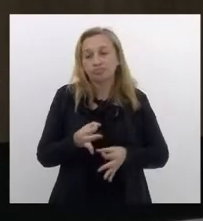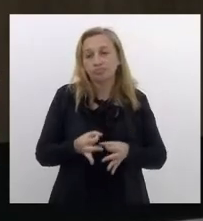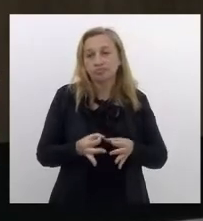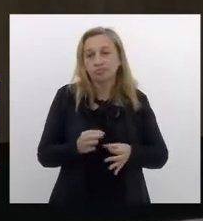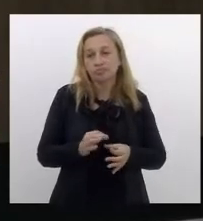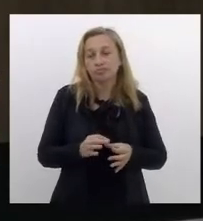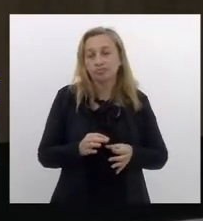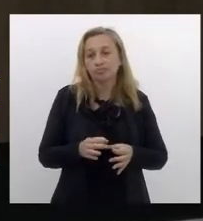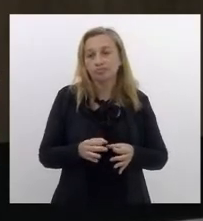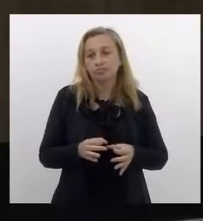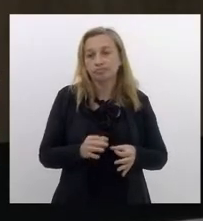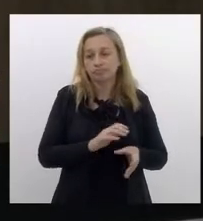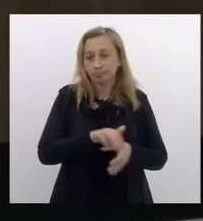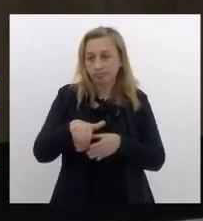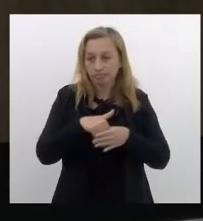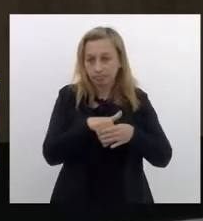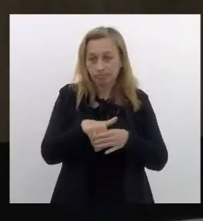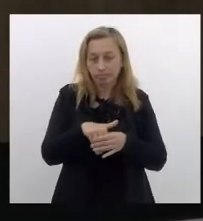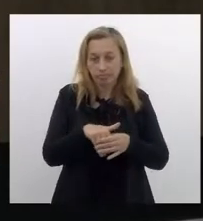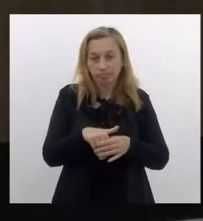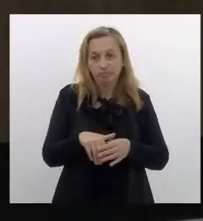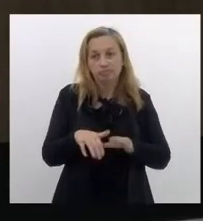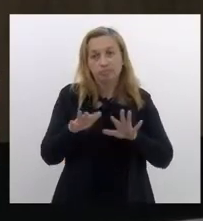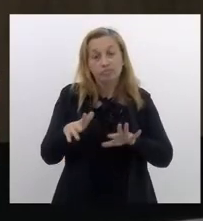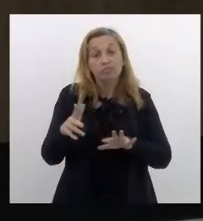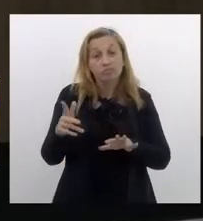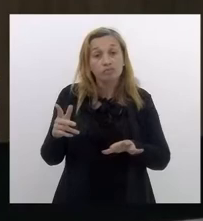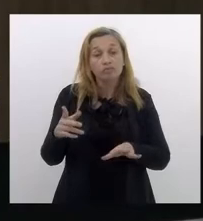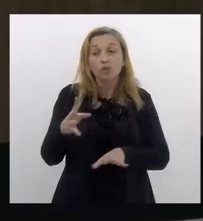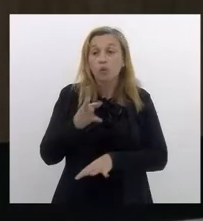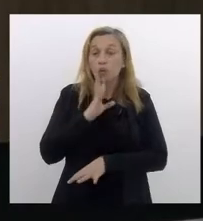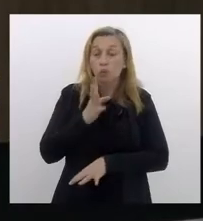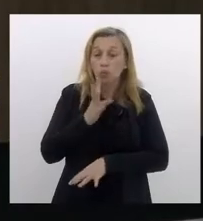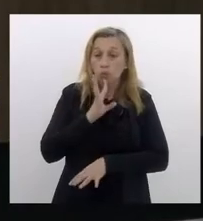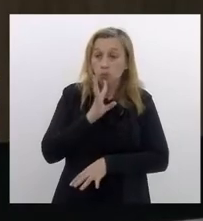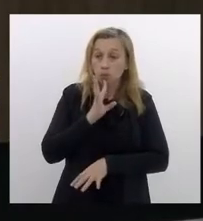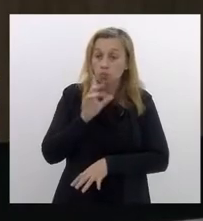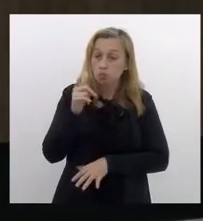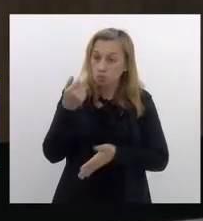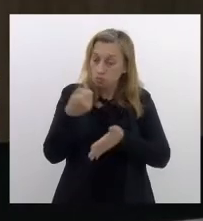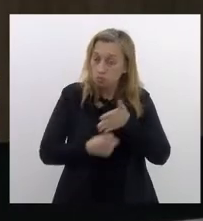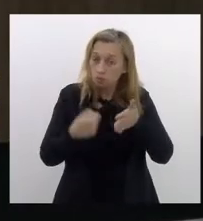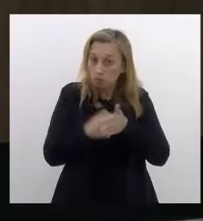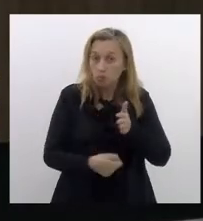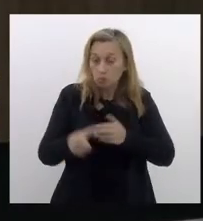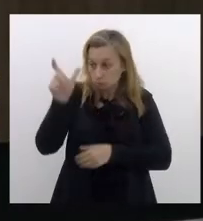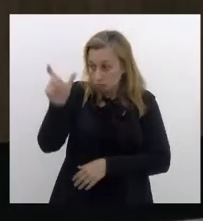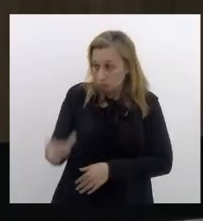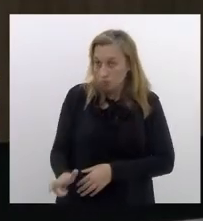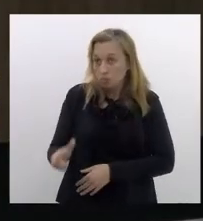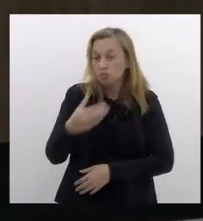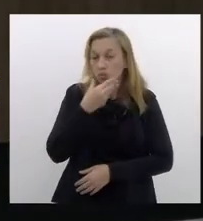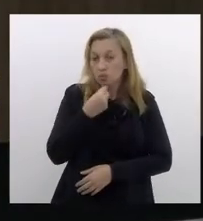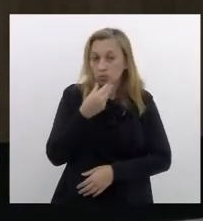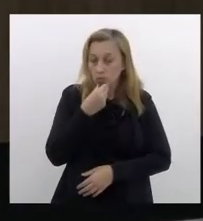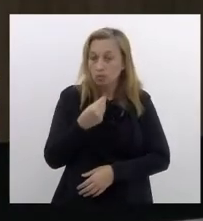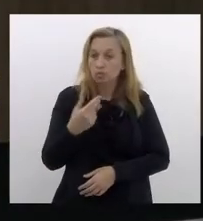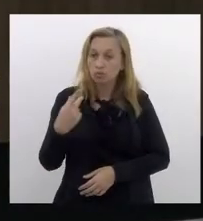Eleitoral, numa situação até rara, Marta, reconhecendo a luta daquele homem por aquele